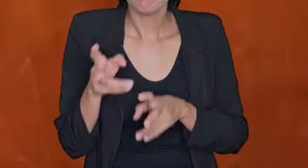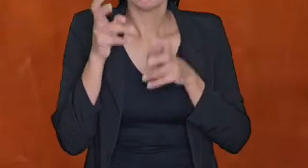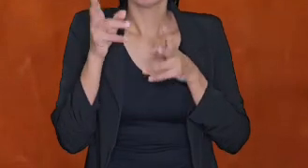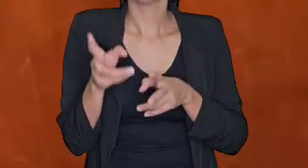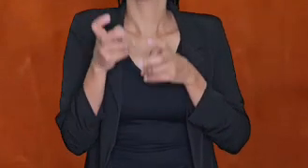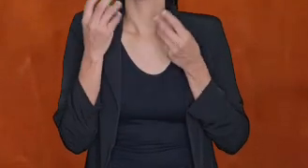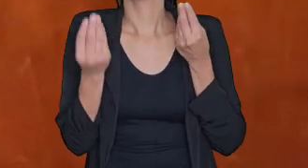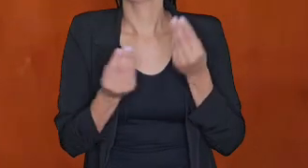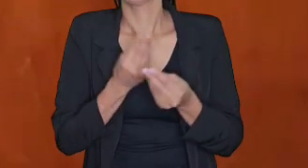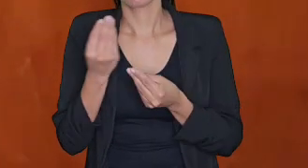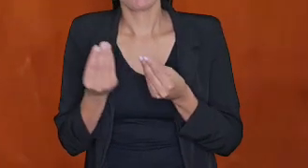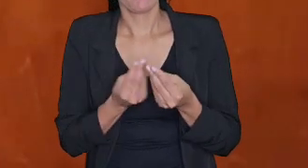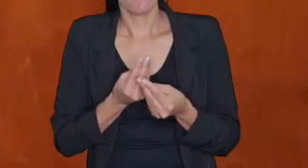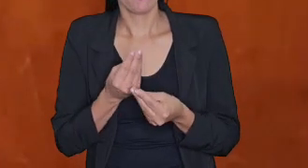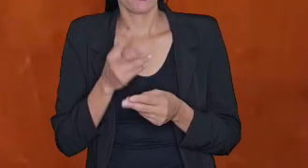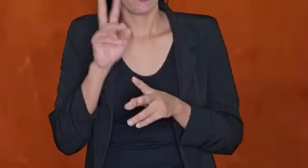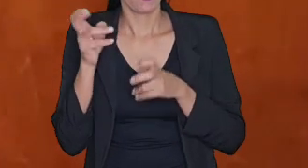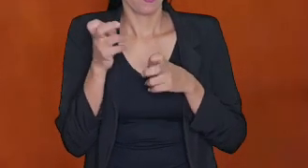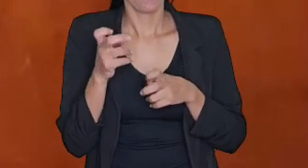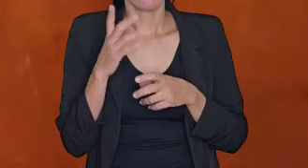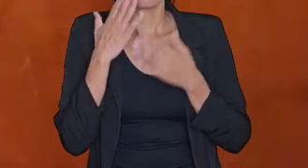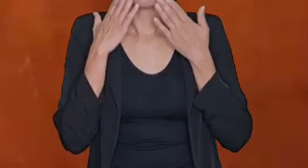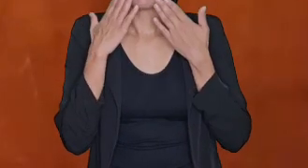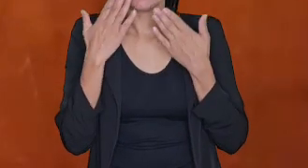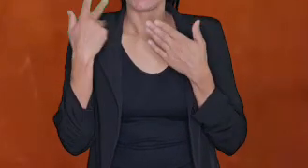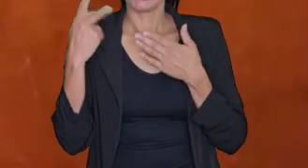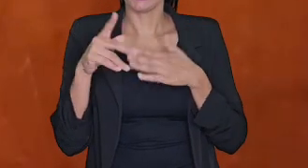a PJ não observou